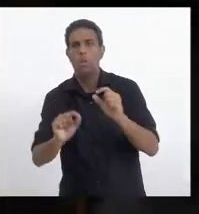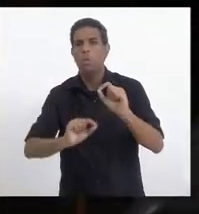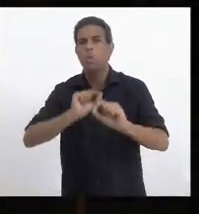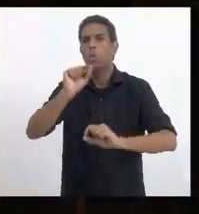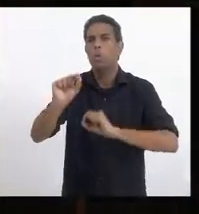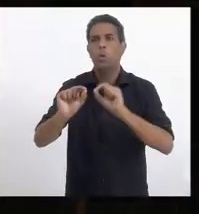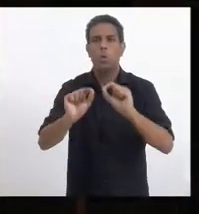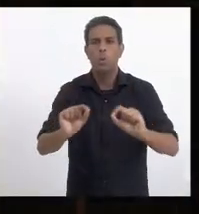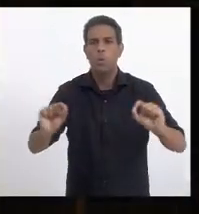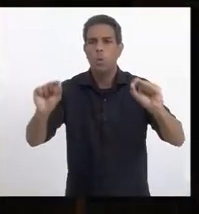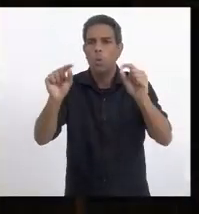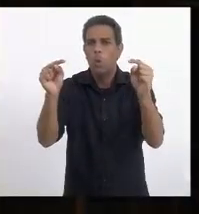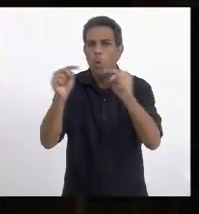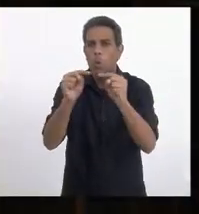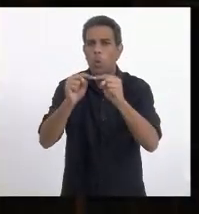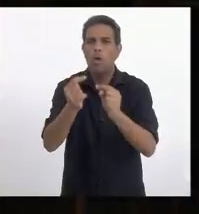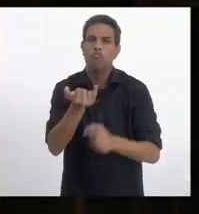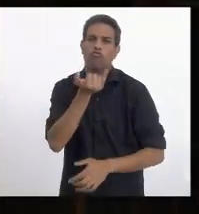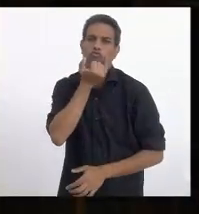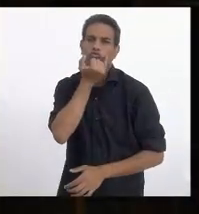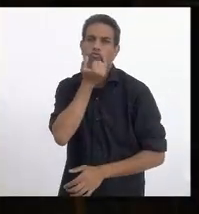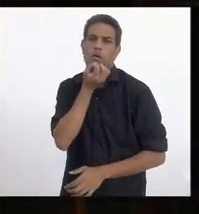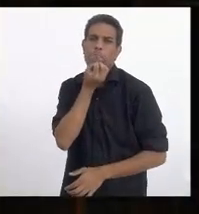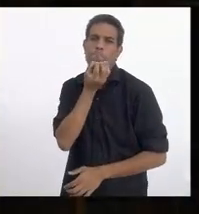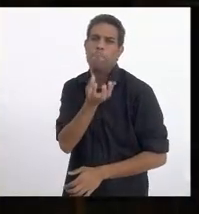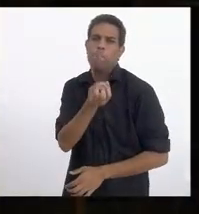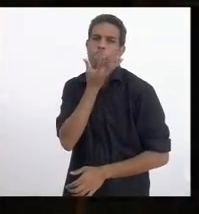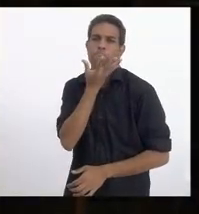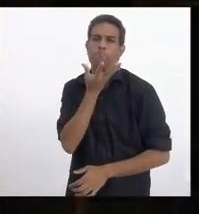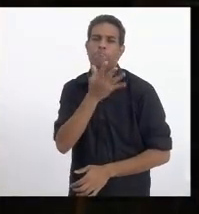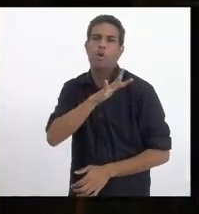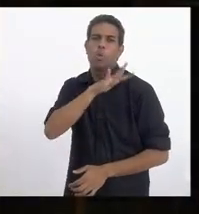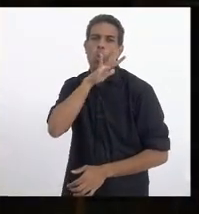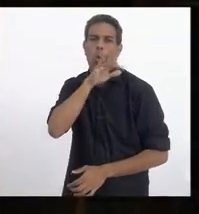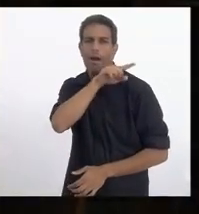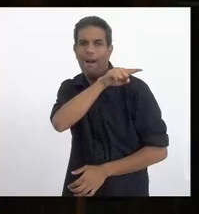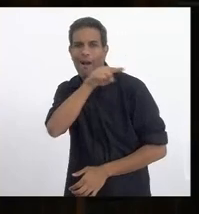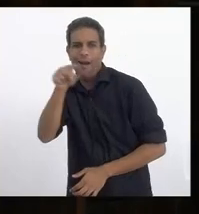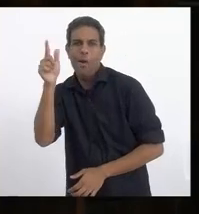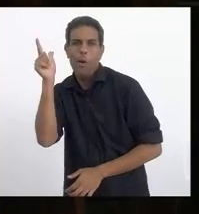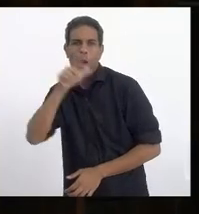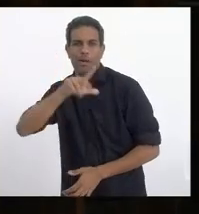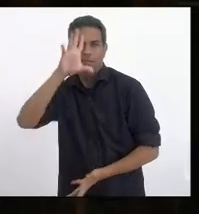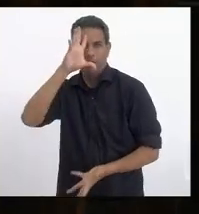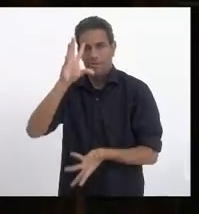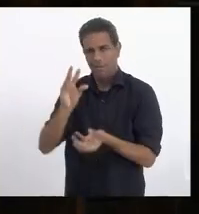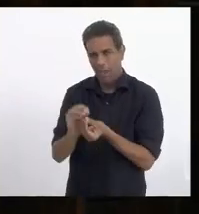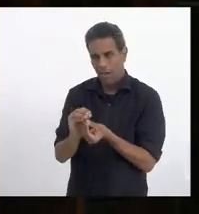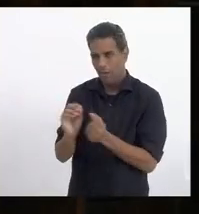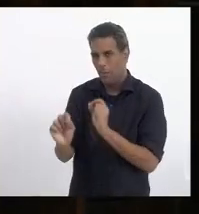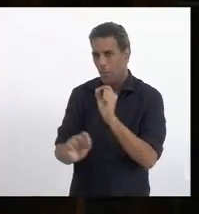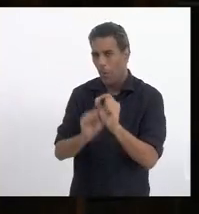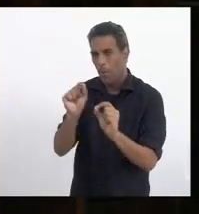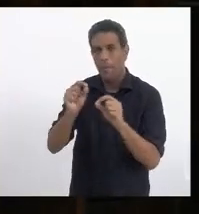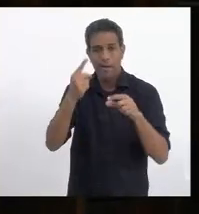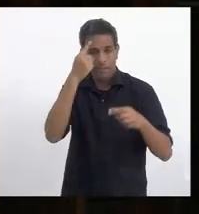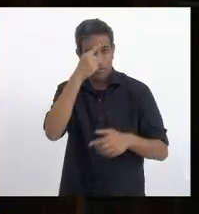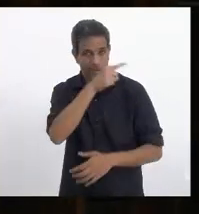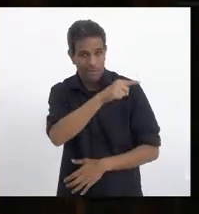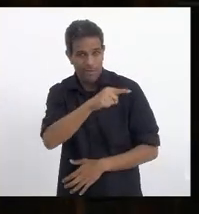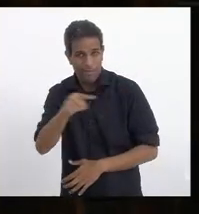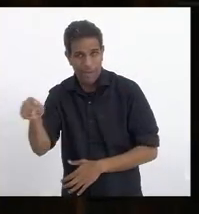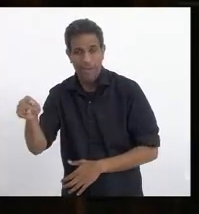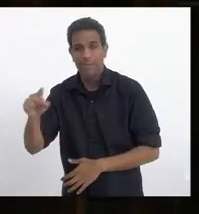parlamentar me desculpem a vossa conto com saindo resfriado muito forte e na semana